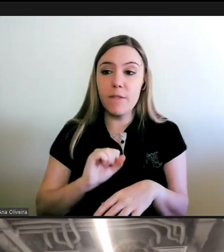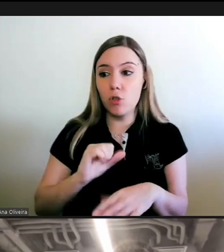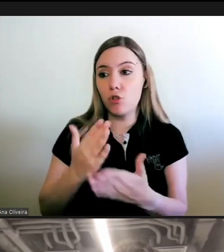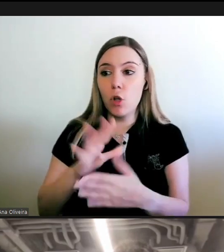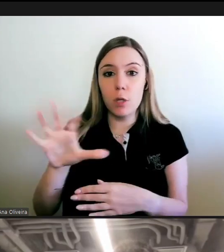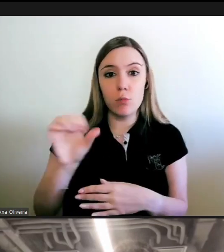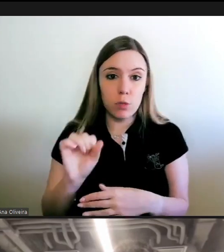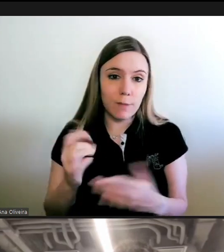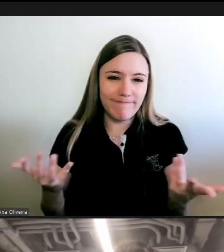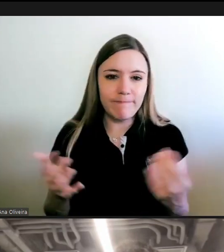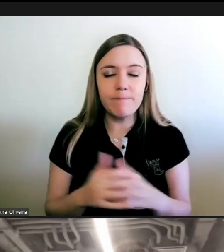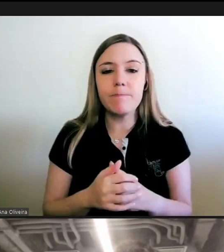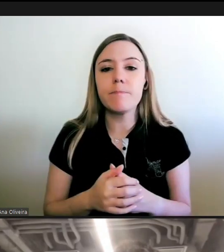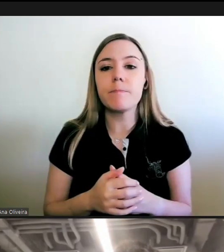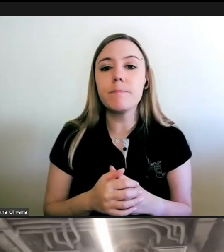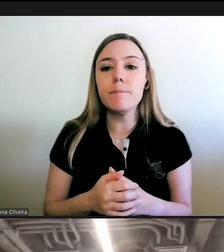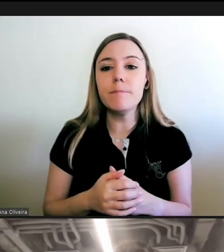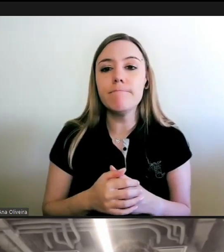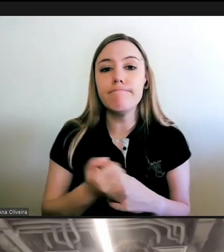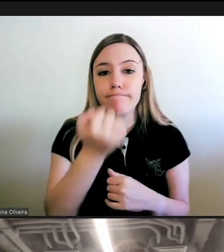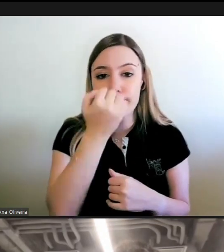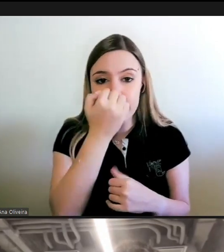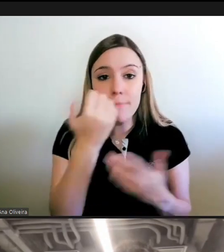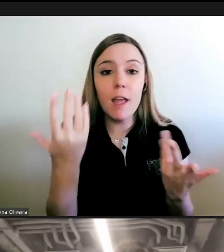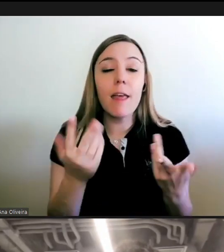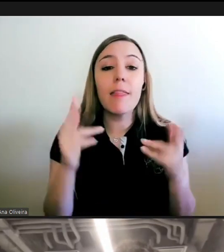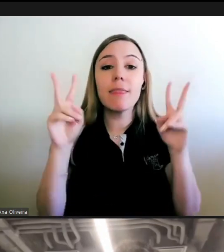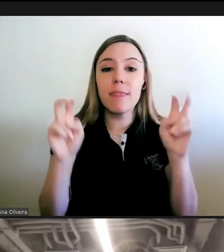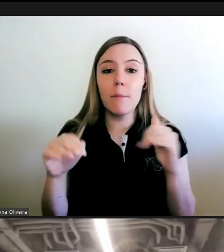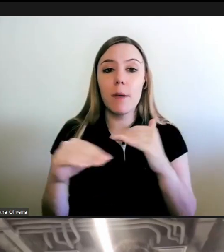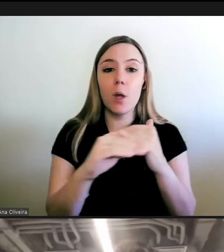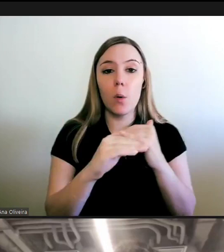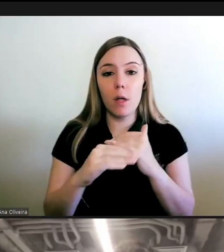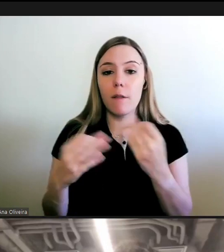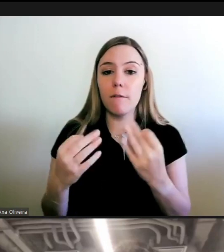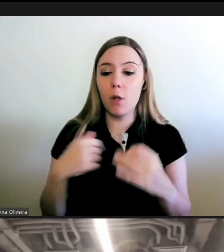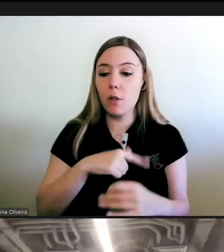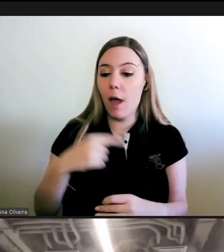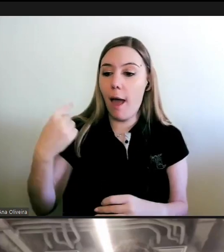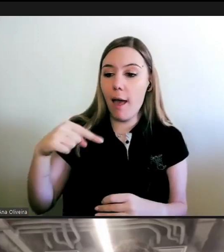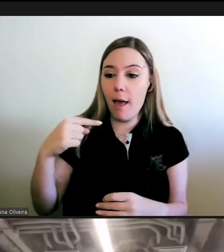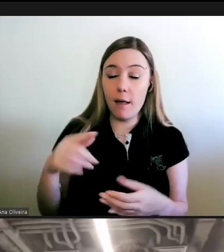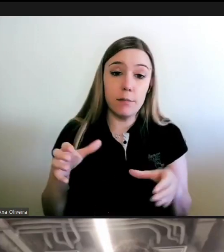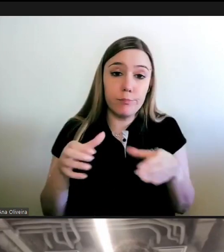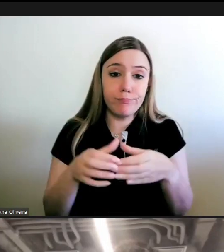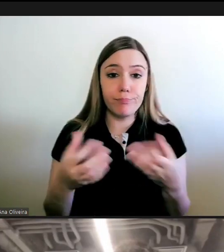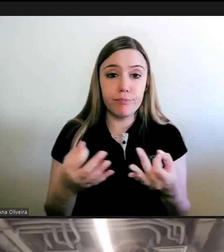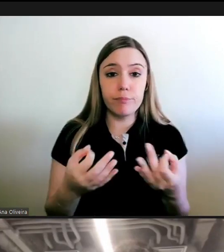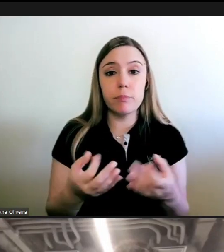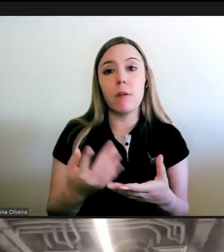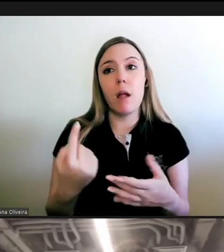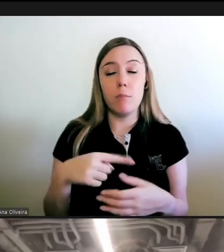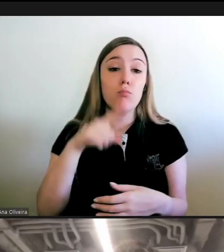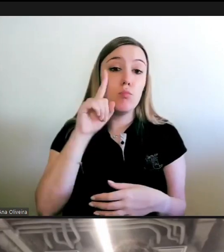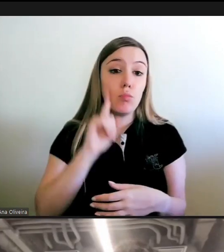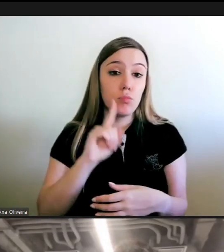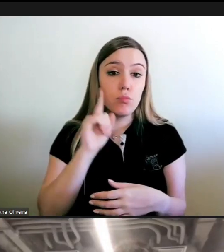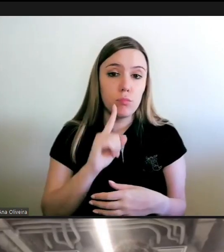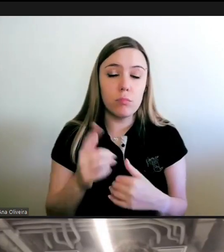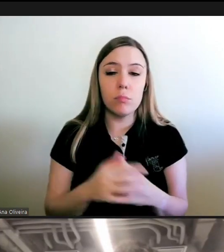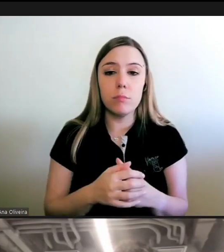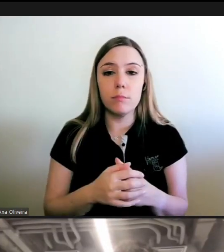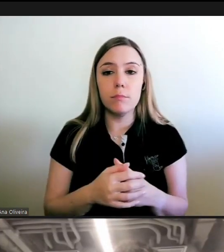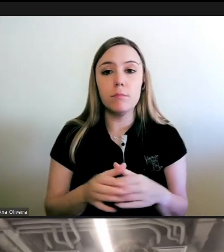igualdade, portanto, nós temos, de facto, um board interno constituído por mulheres, um comitê